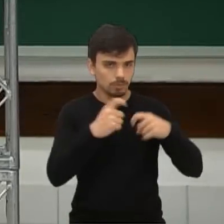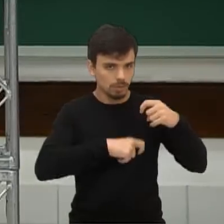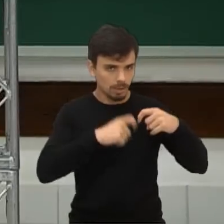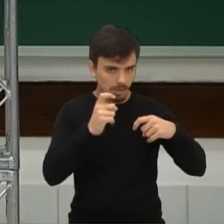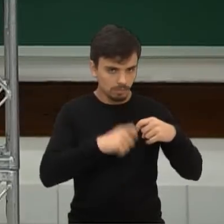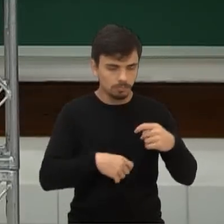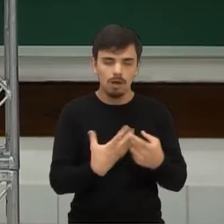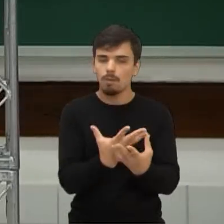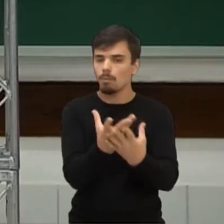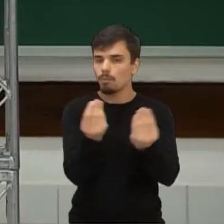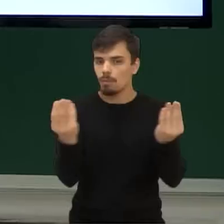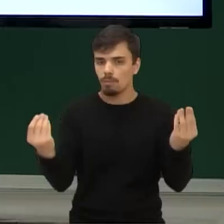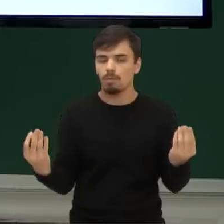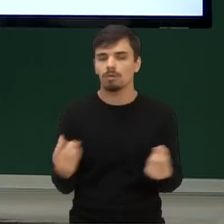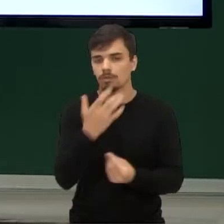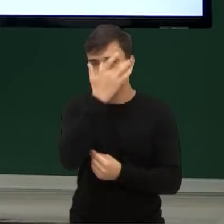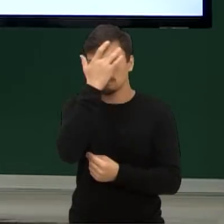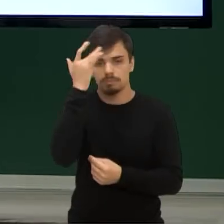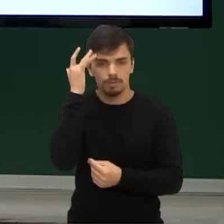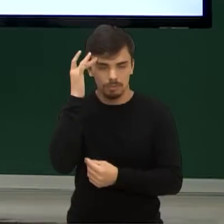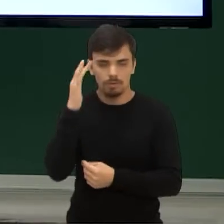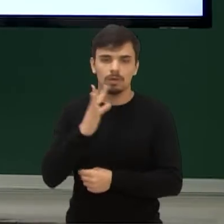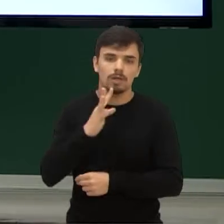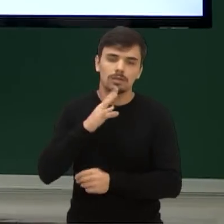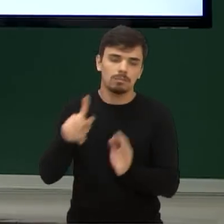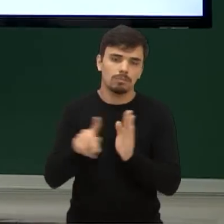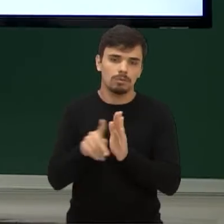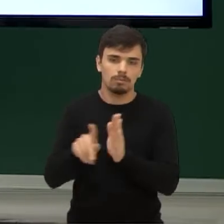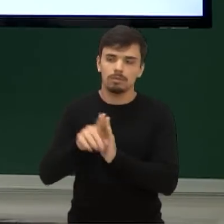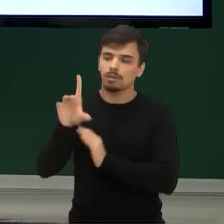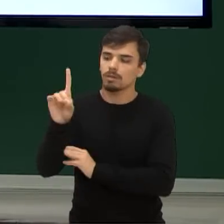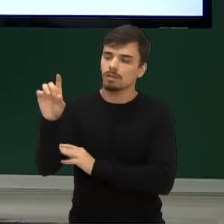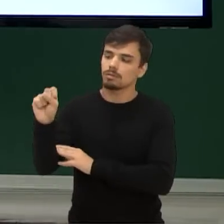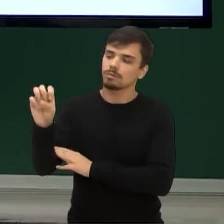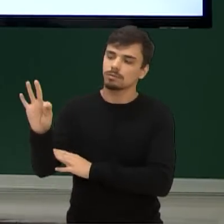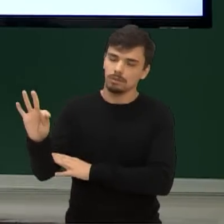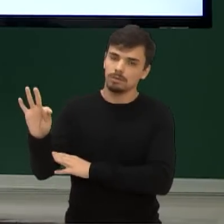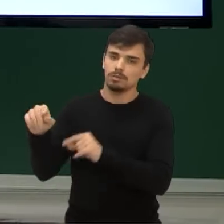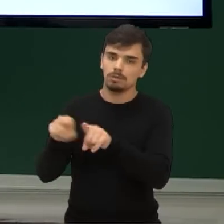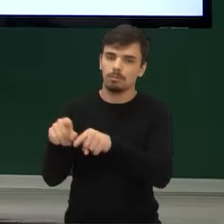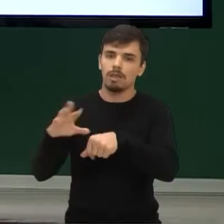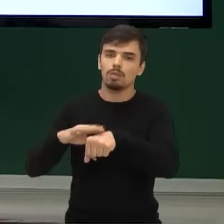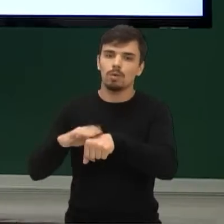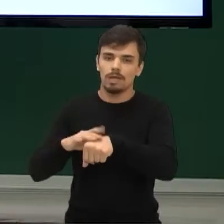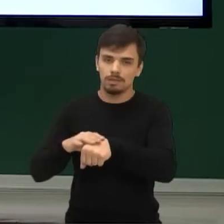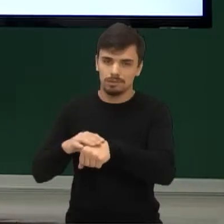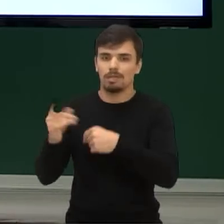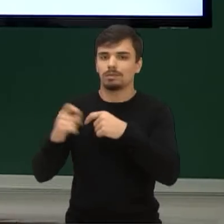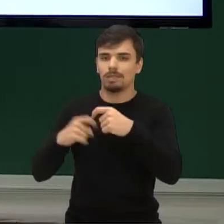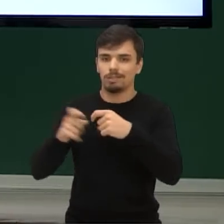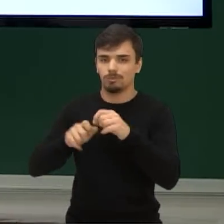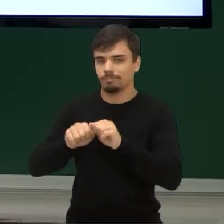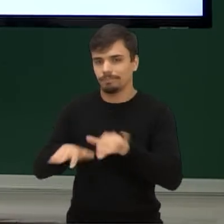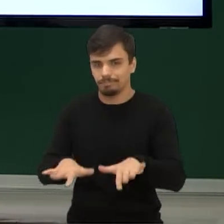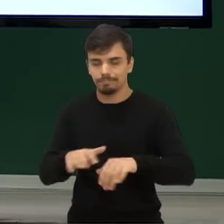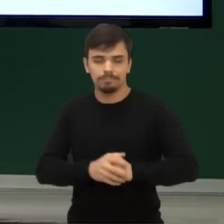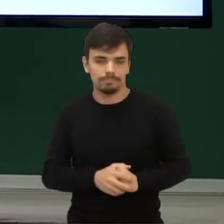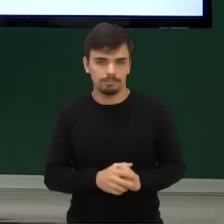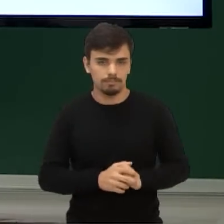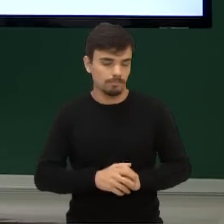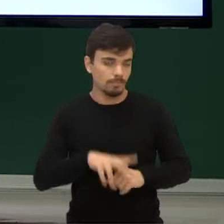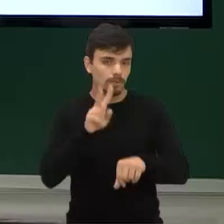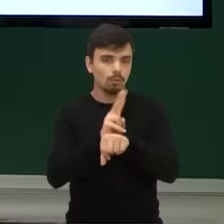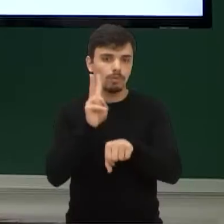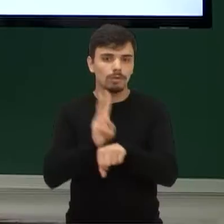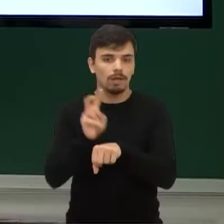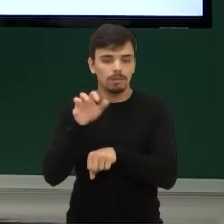gente conhece como DST, né? Doença sexualmente transmissível. Então, proteger dessas doenças é